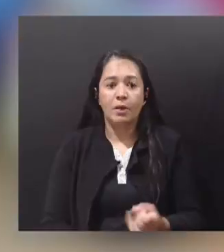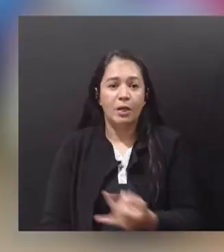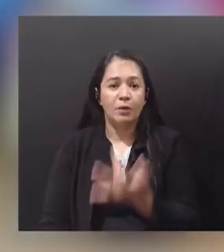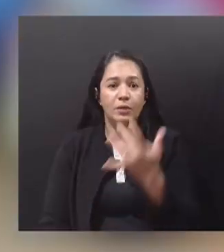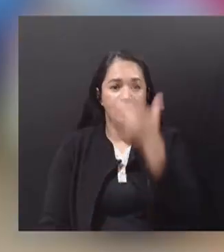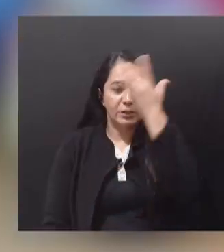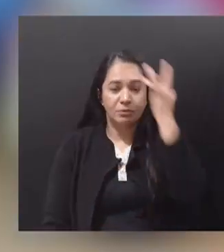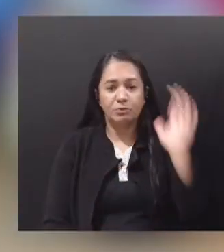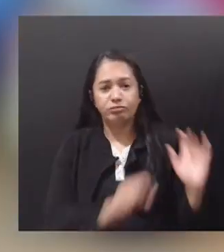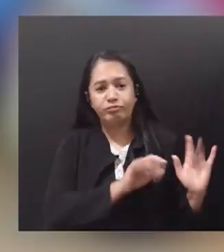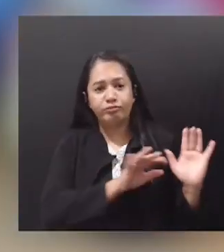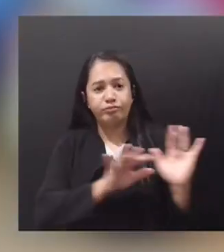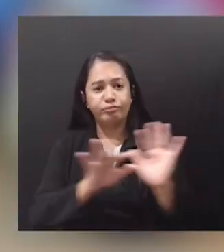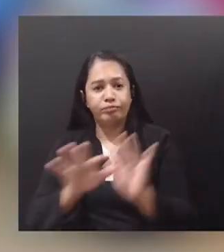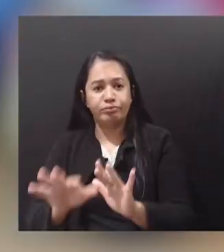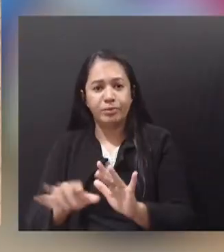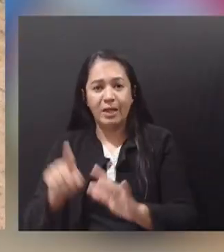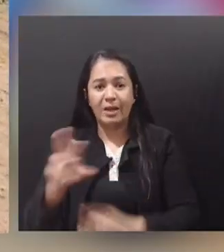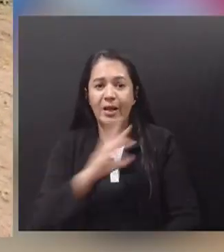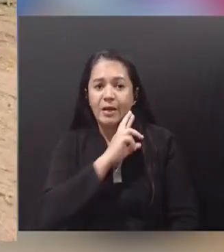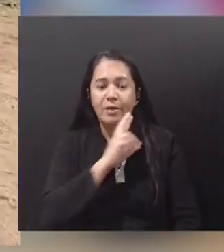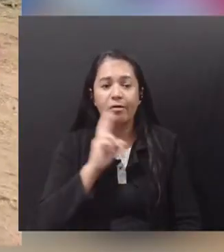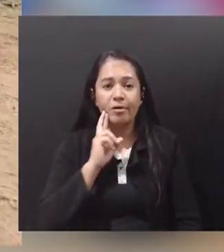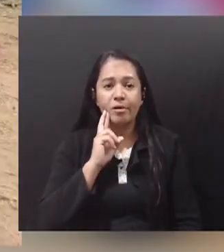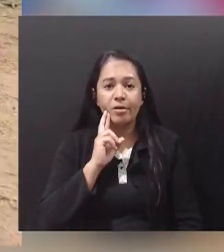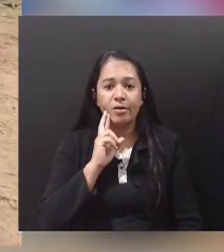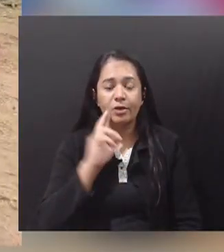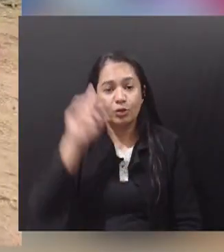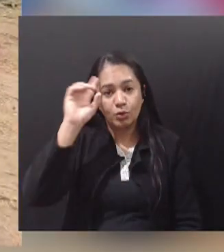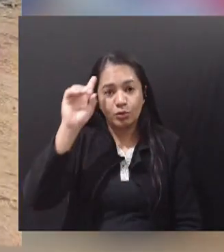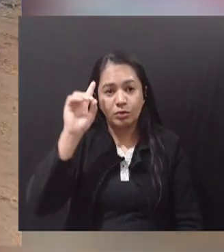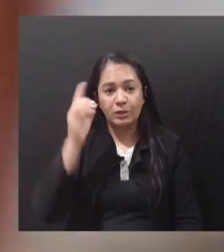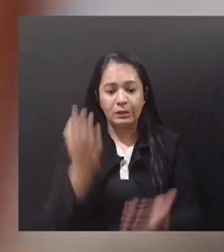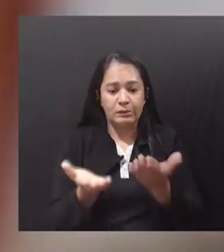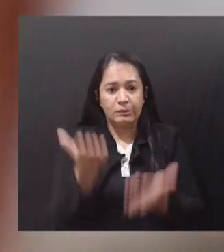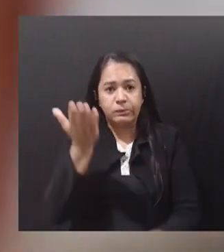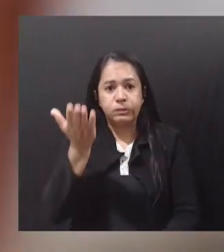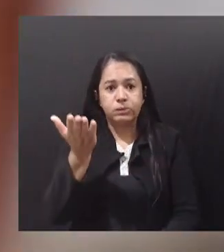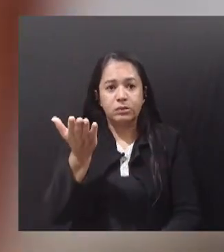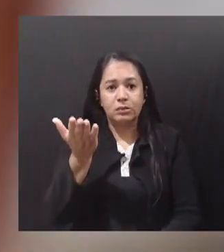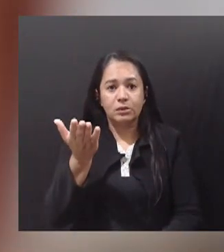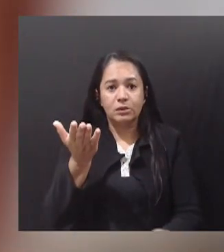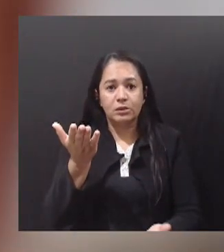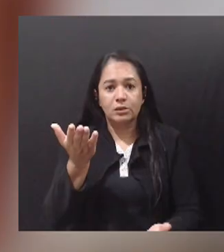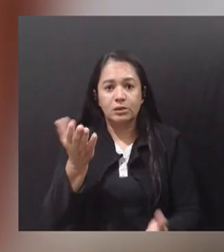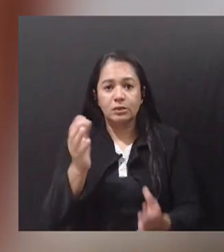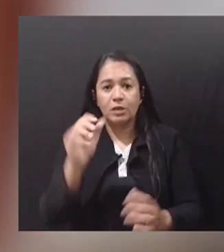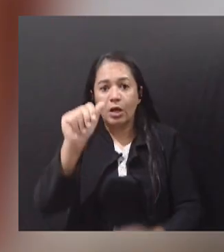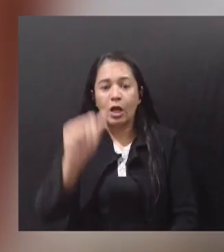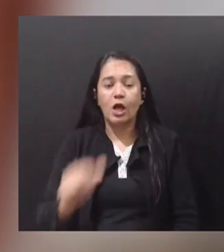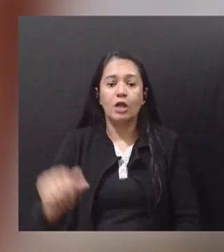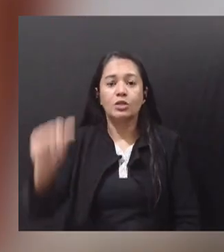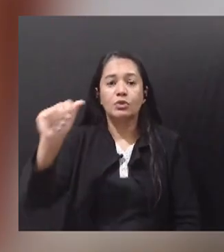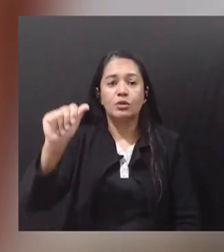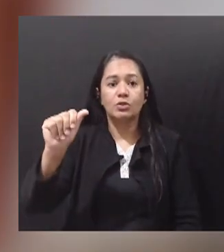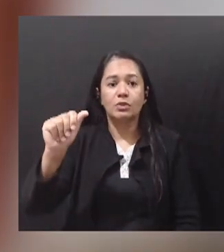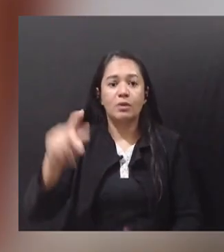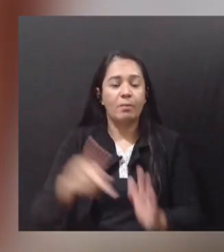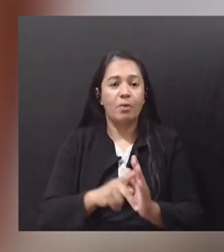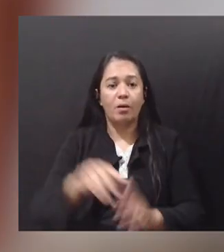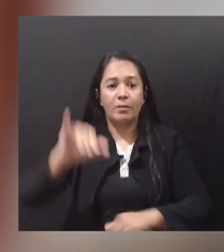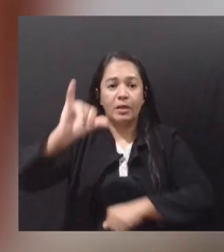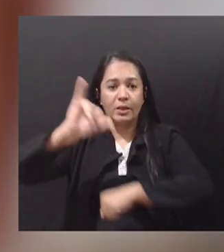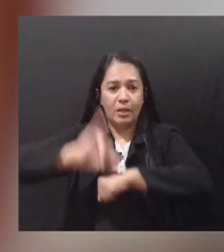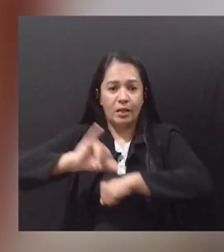que entravam ali em Roraima por dia, desequilibrou toda a organização da capital, né? Uma